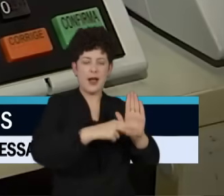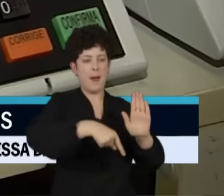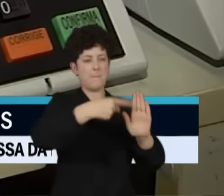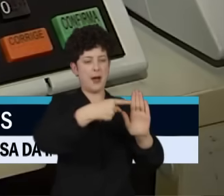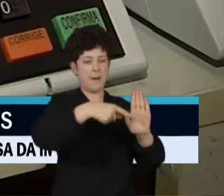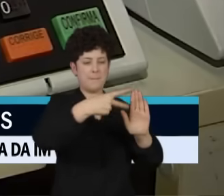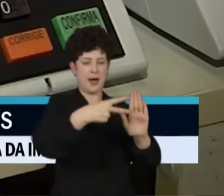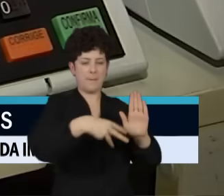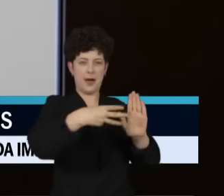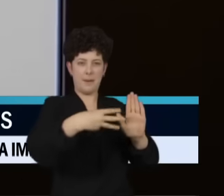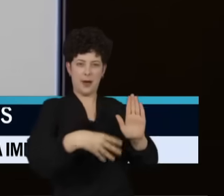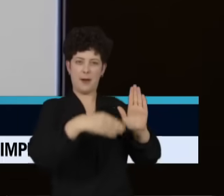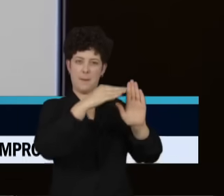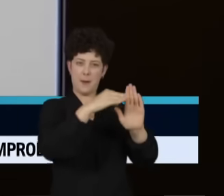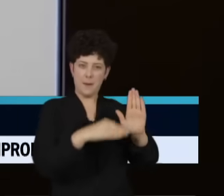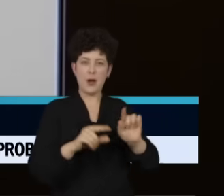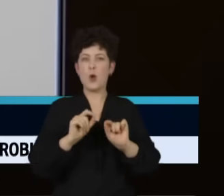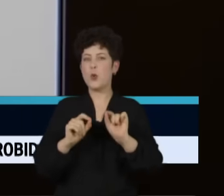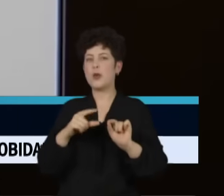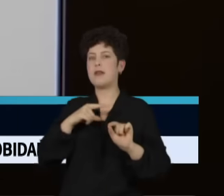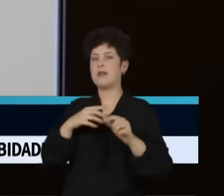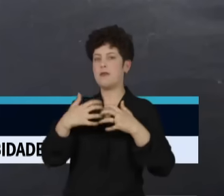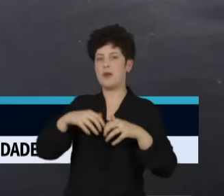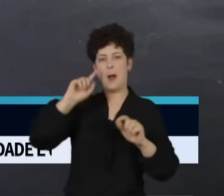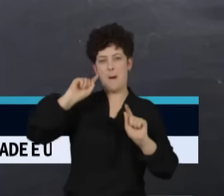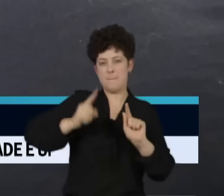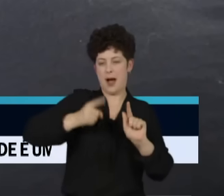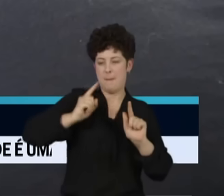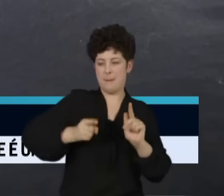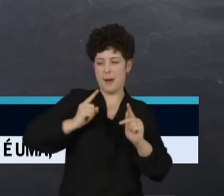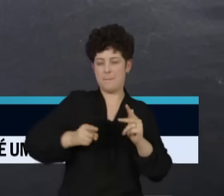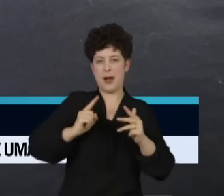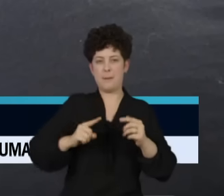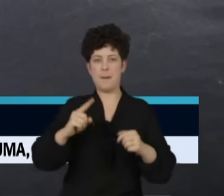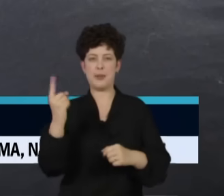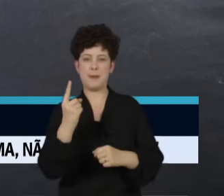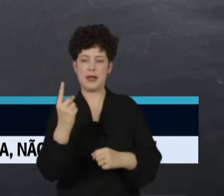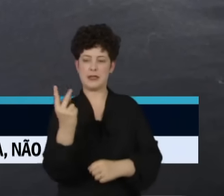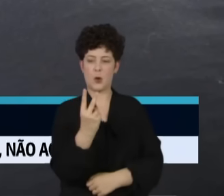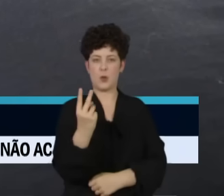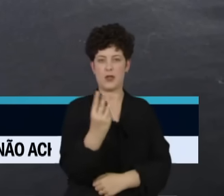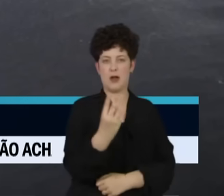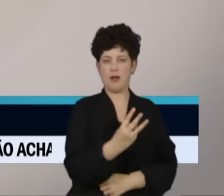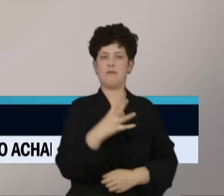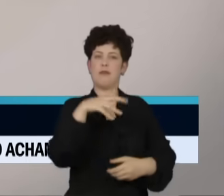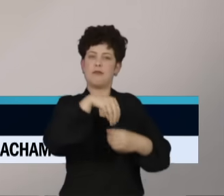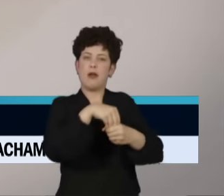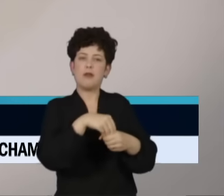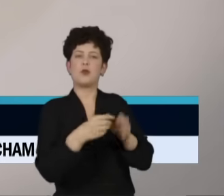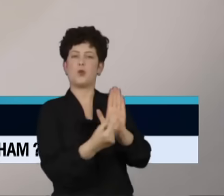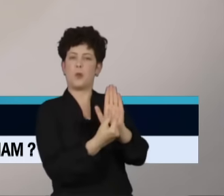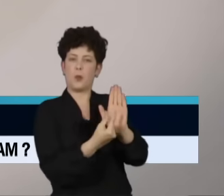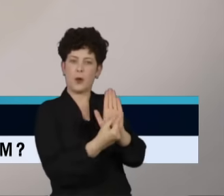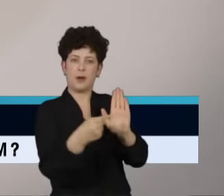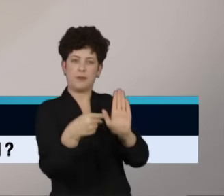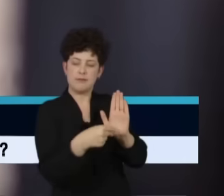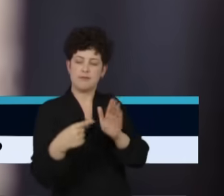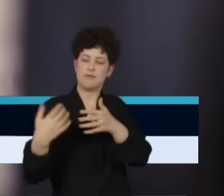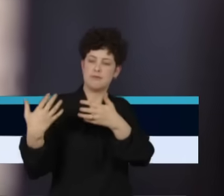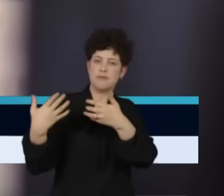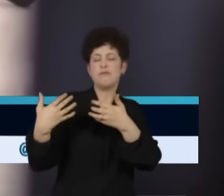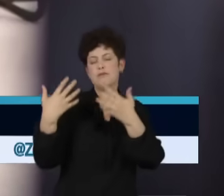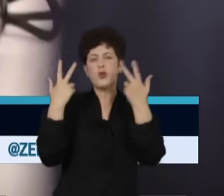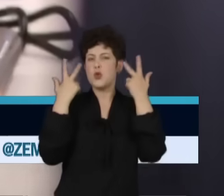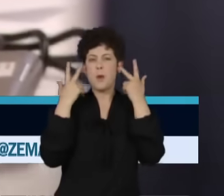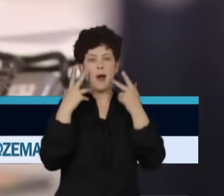todas as funcionalidades e as ordens que elas são executadas dentro de um programa. Isso é um processo muito